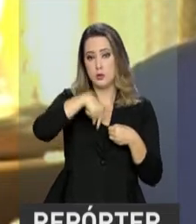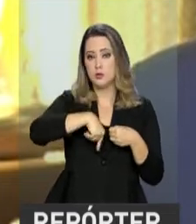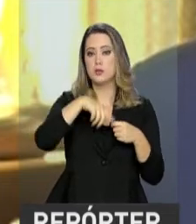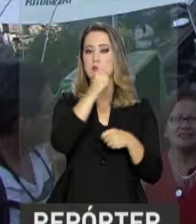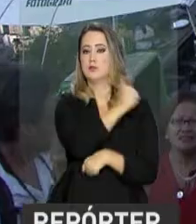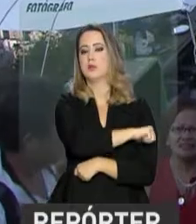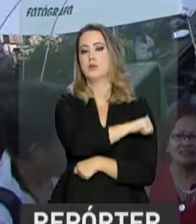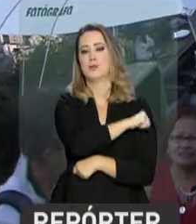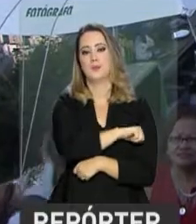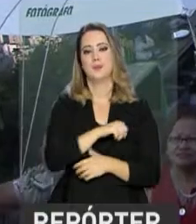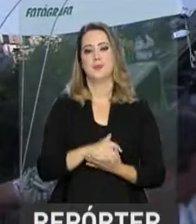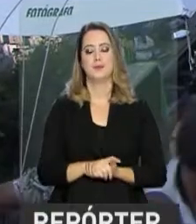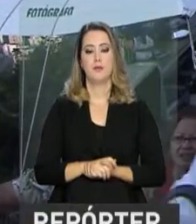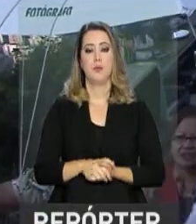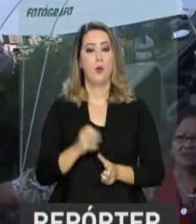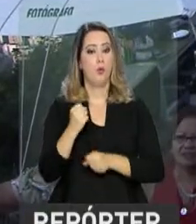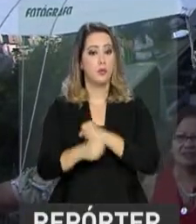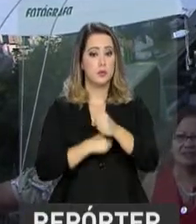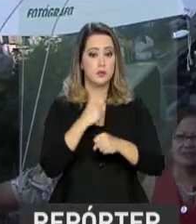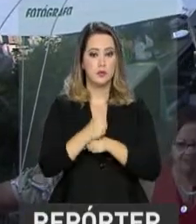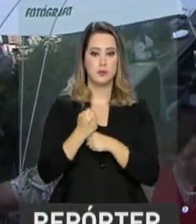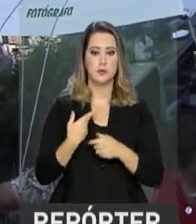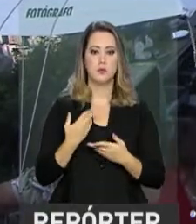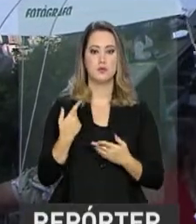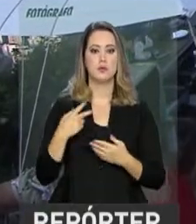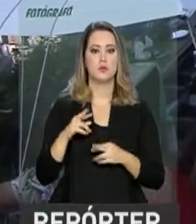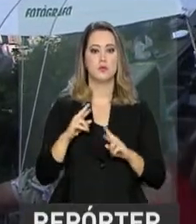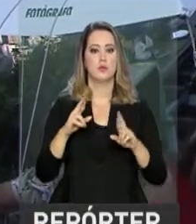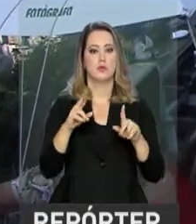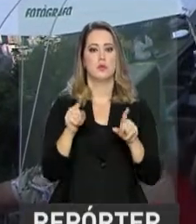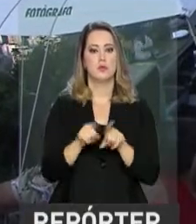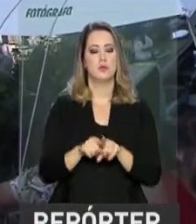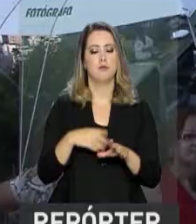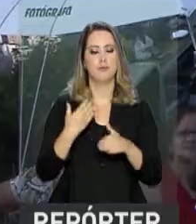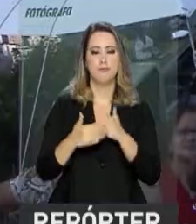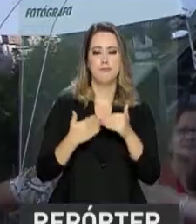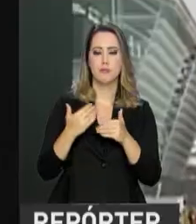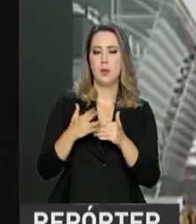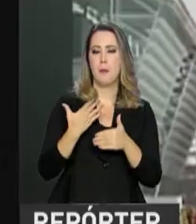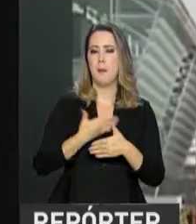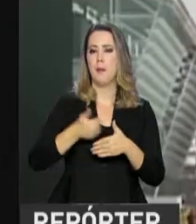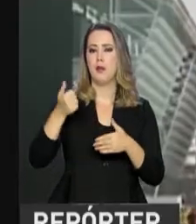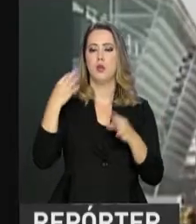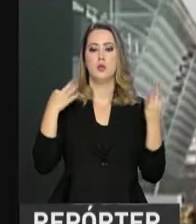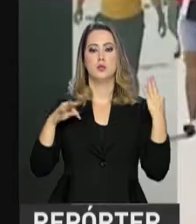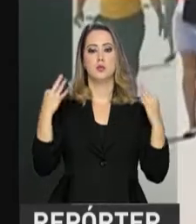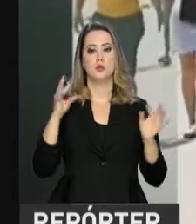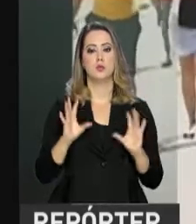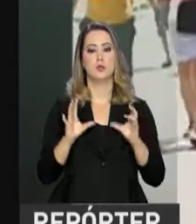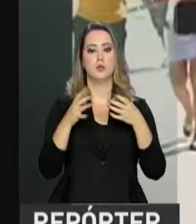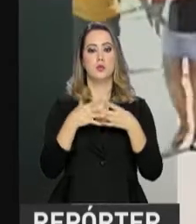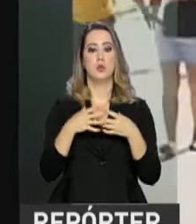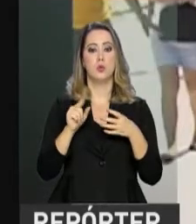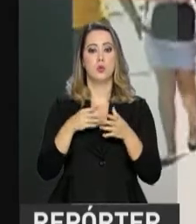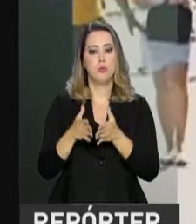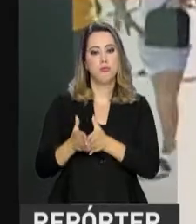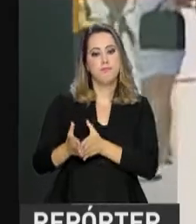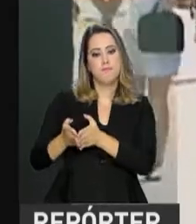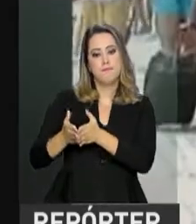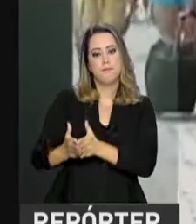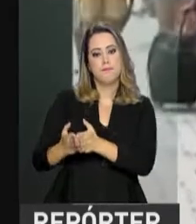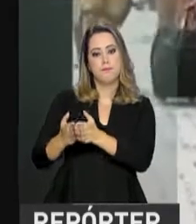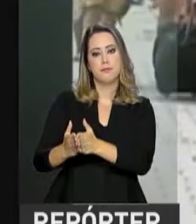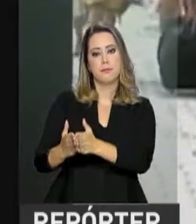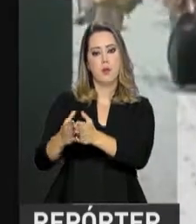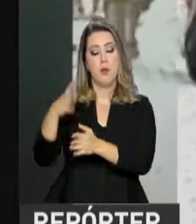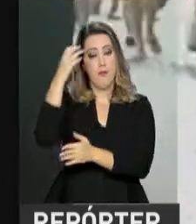para o Rio de Janeiro. Para o ano que vem, a expectativa é de um mercado mais aquecido para o turismo. O destaque vai para o setor de cruzeiros. Segundo